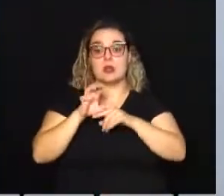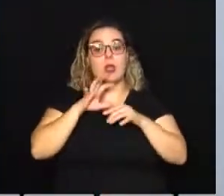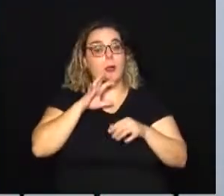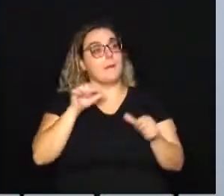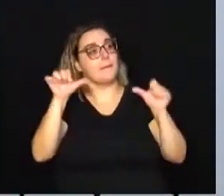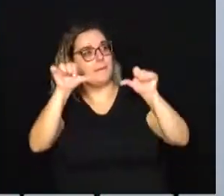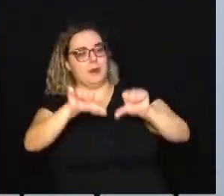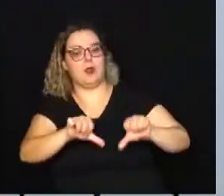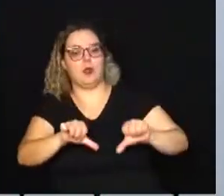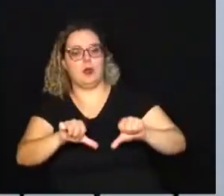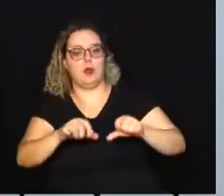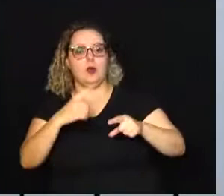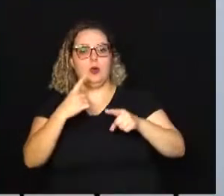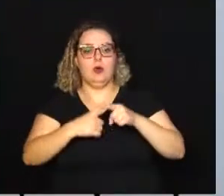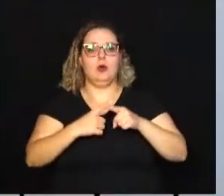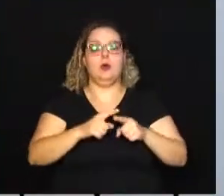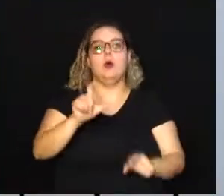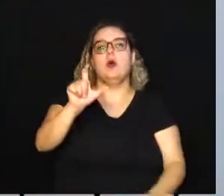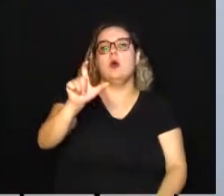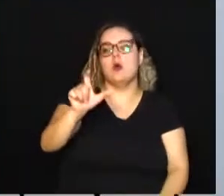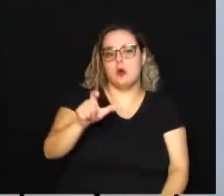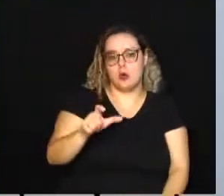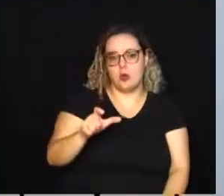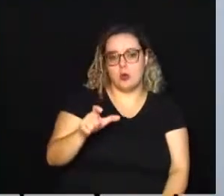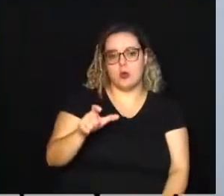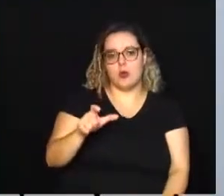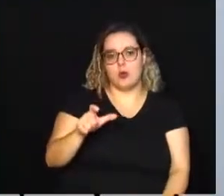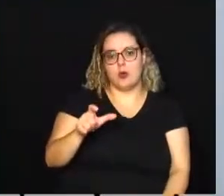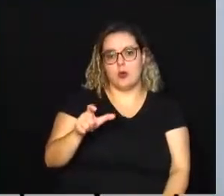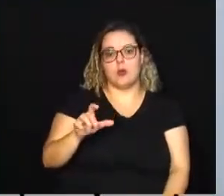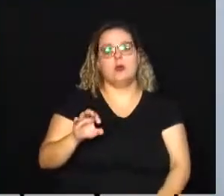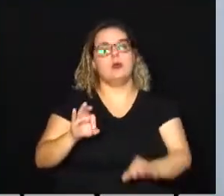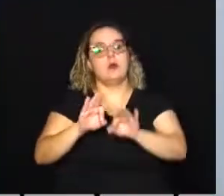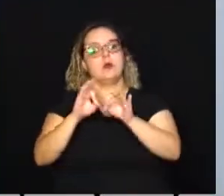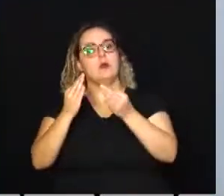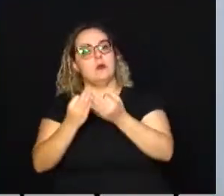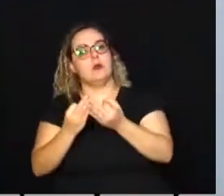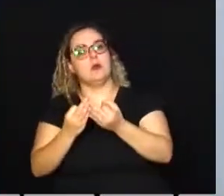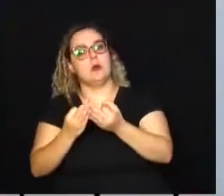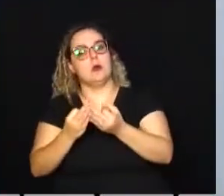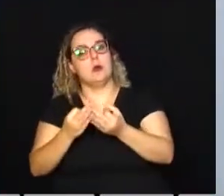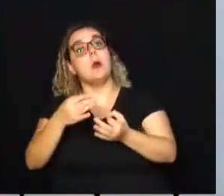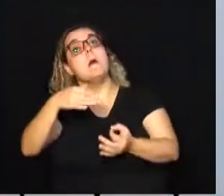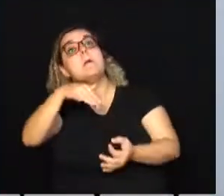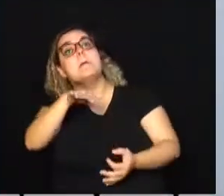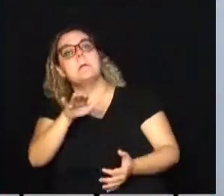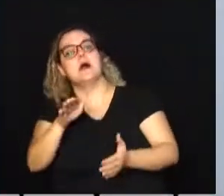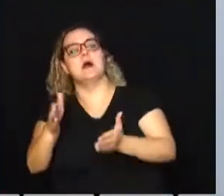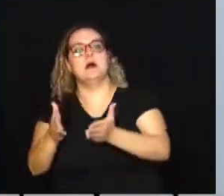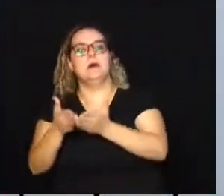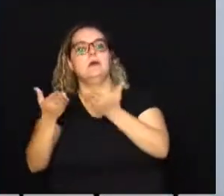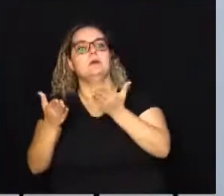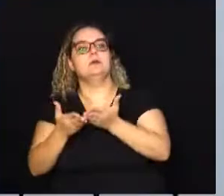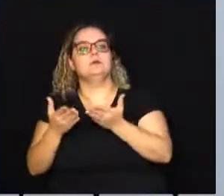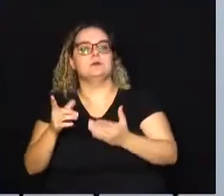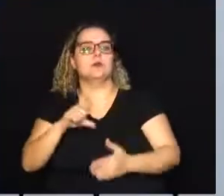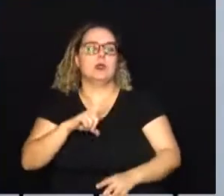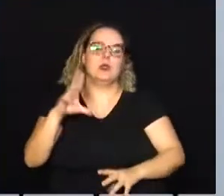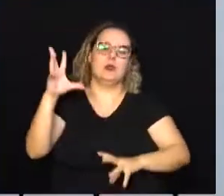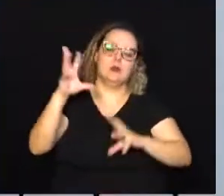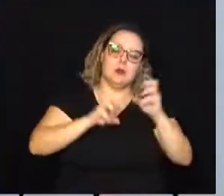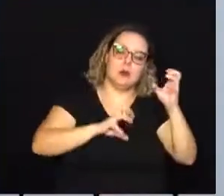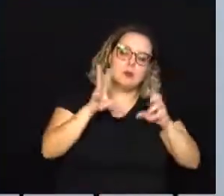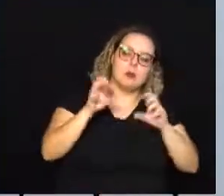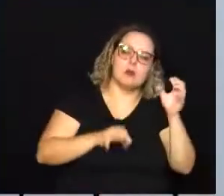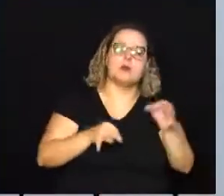de um cartão que é dado às famílias, só para aquelas famílias mais vulneráveis. Houve até uma briga no